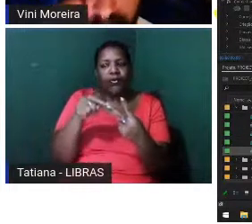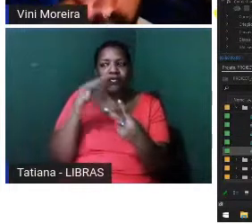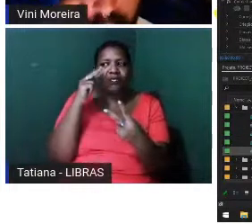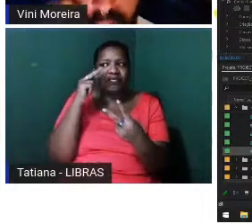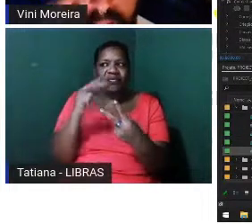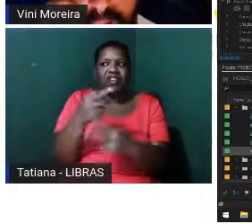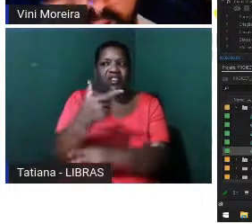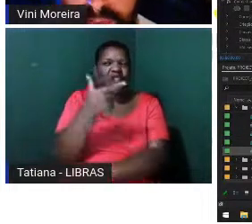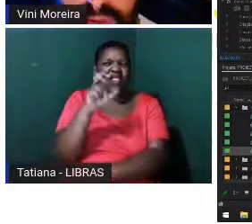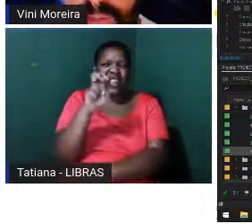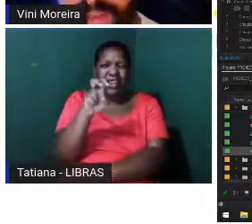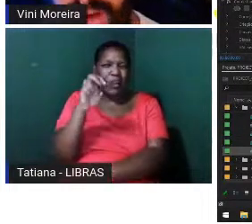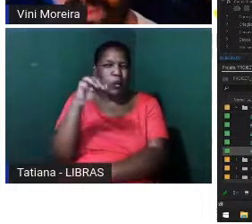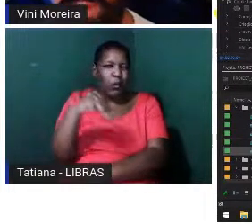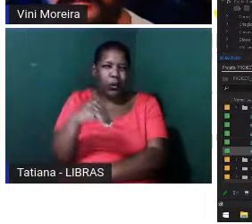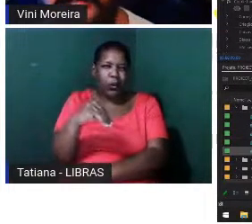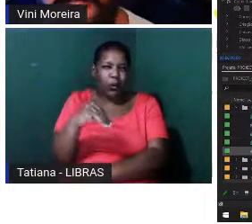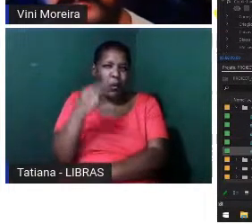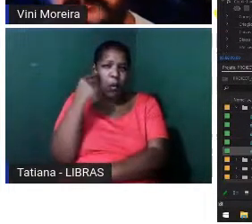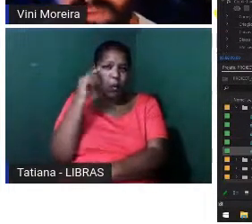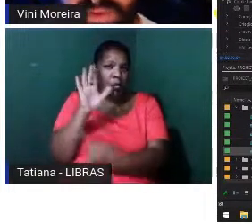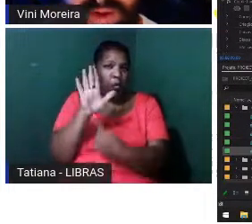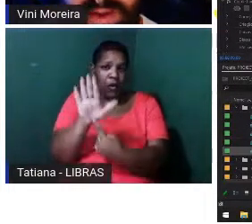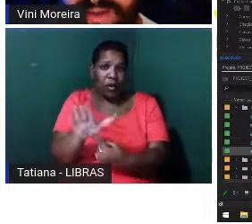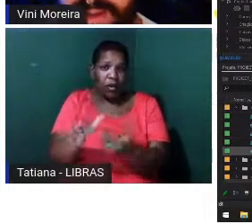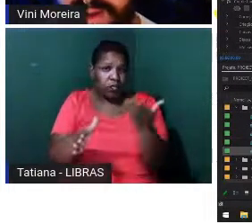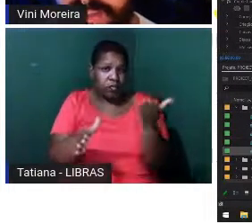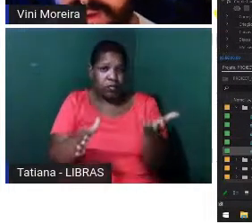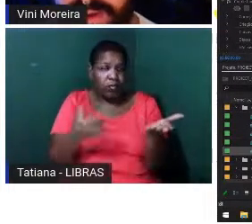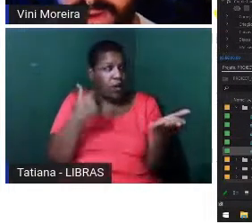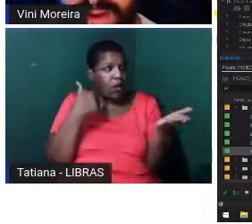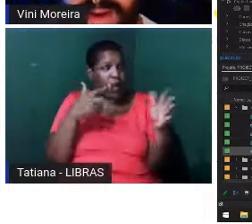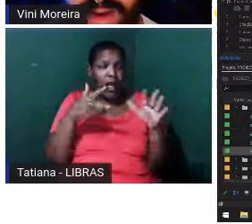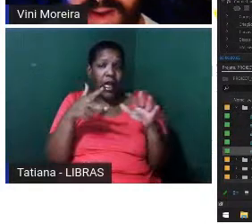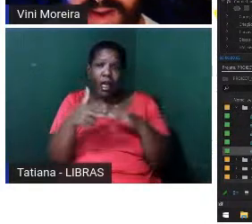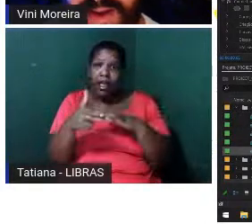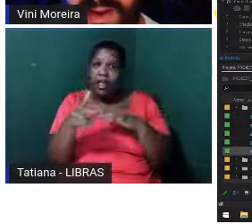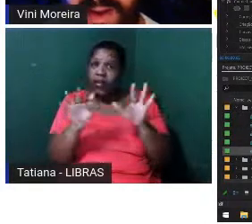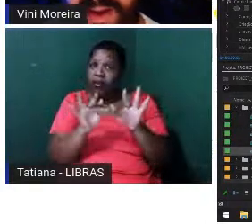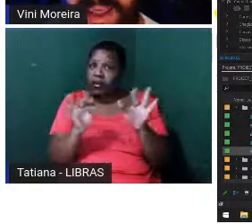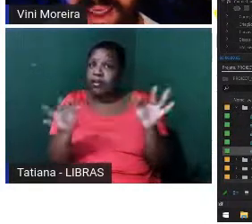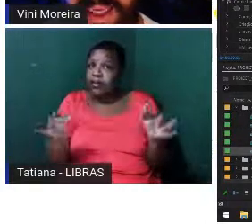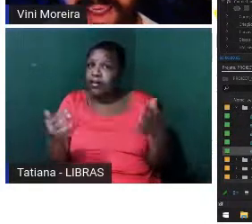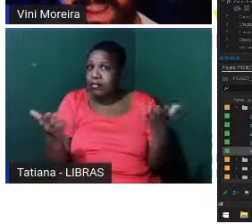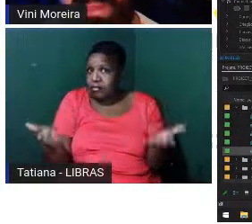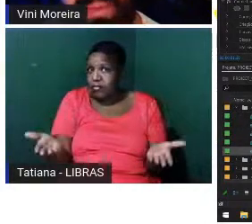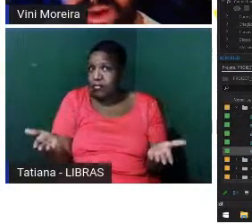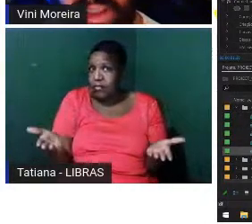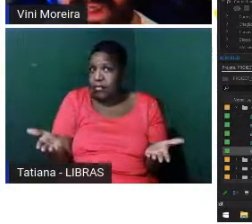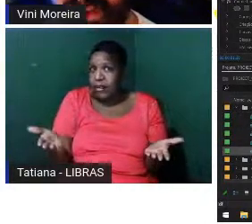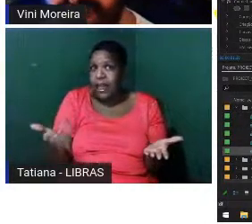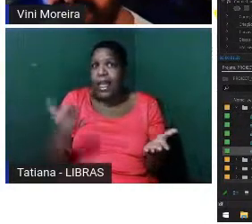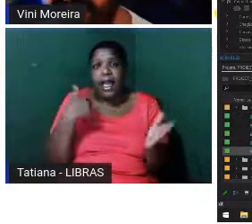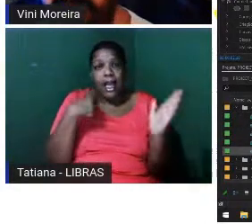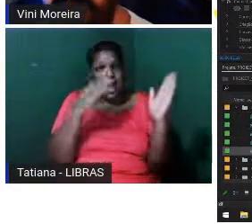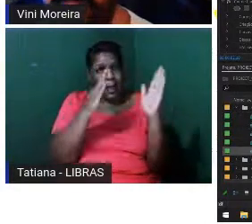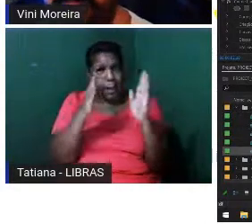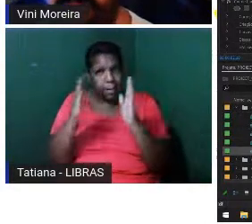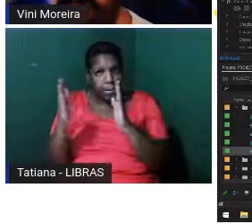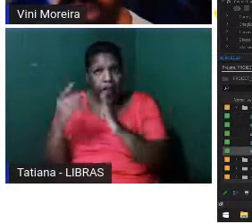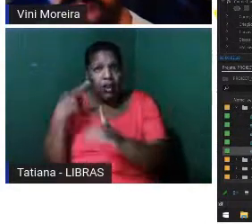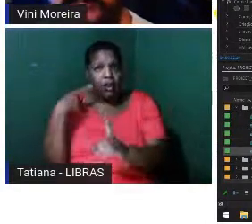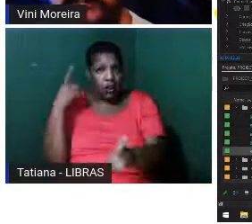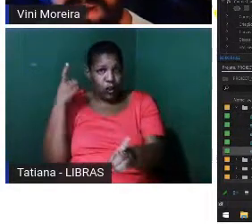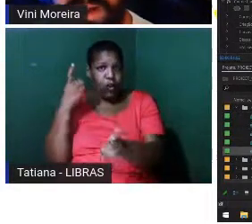25 minutos só vou mostrar para vocês que só eles são simples é E essas bibliotecas que a